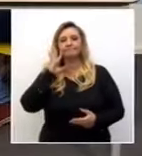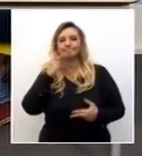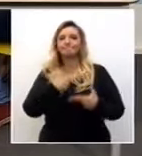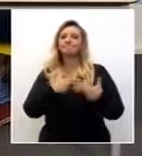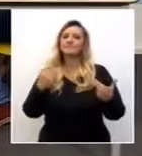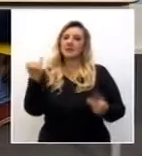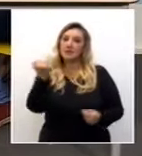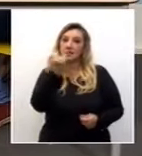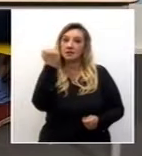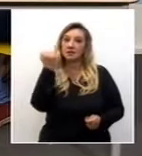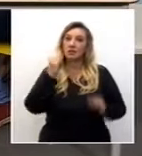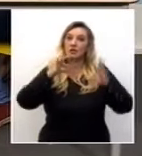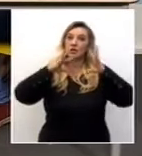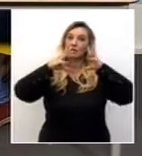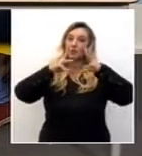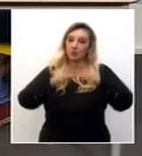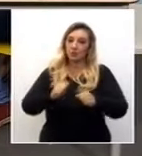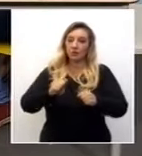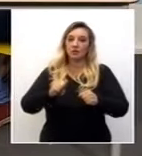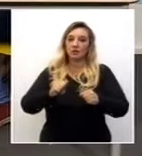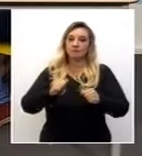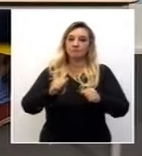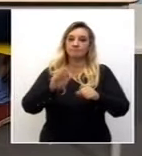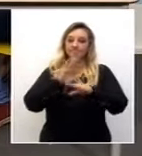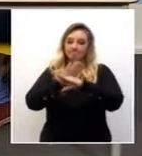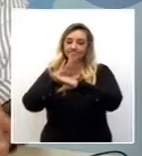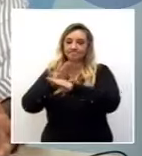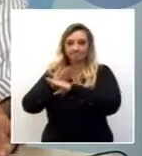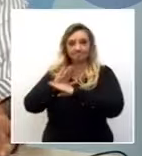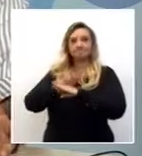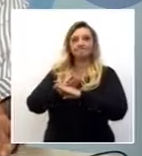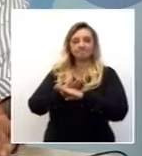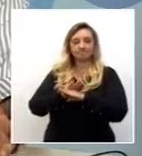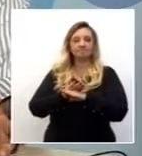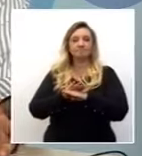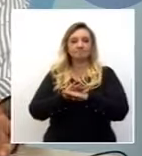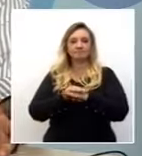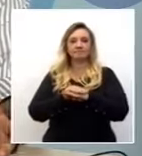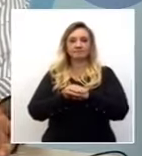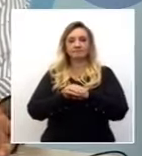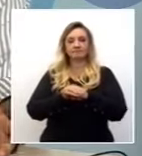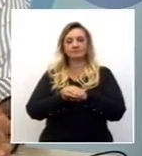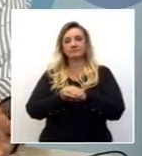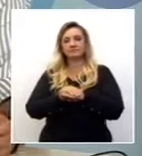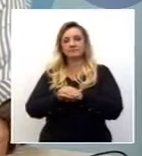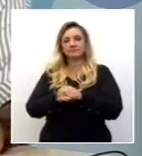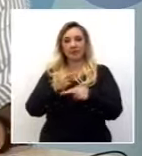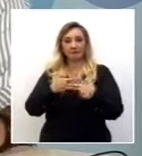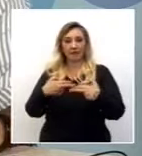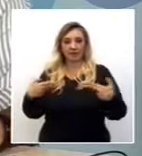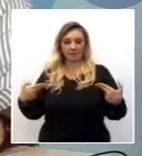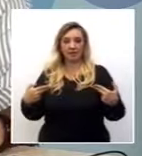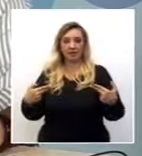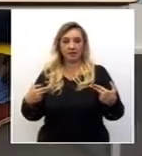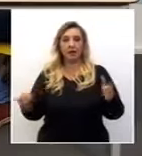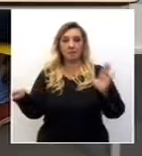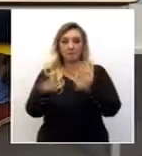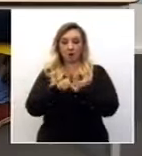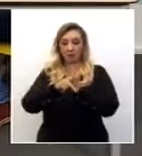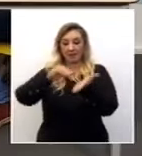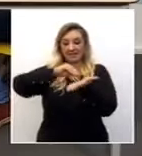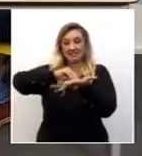é importante que todos podem estar contribuindo com essa ferramenta que é da SEDUC,